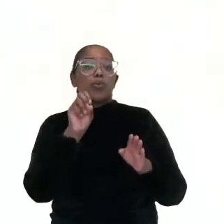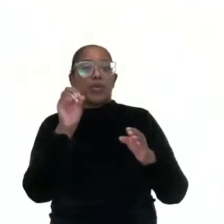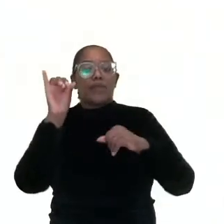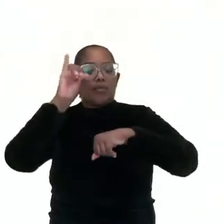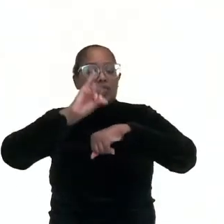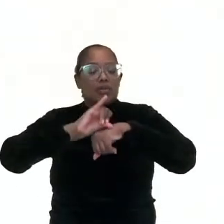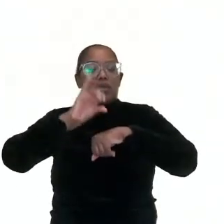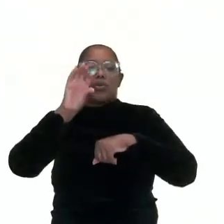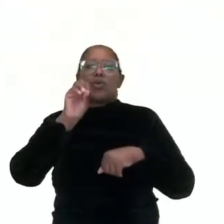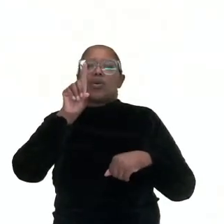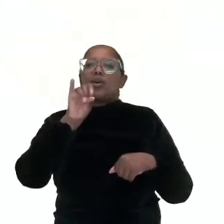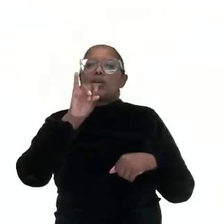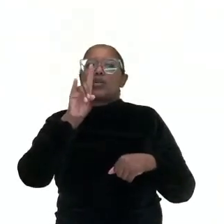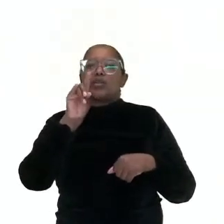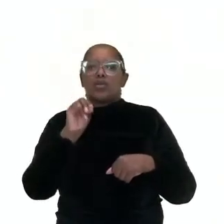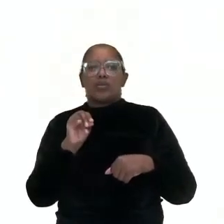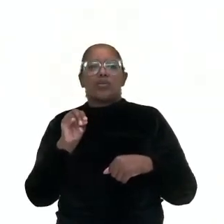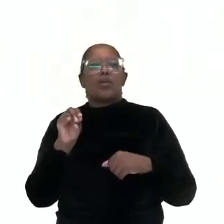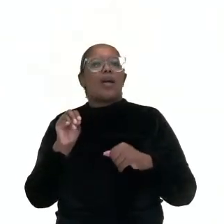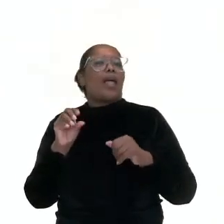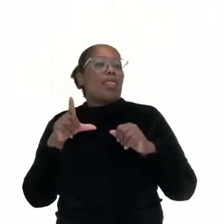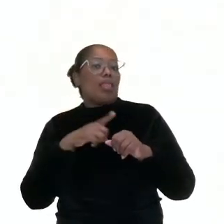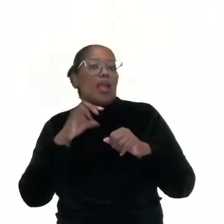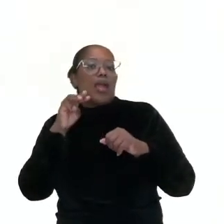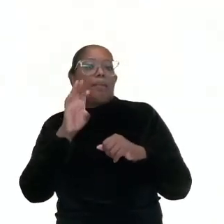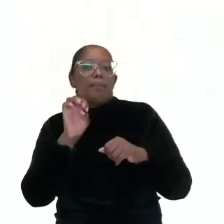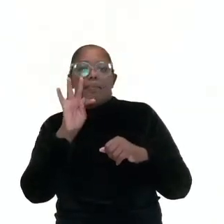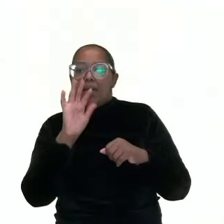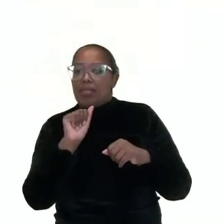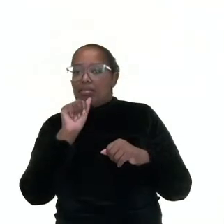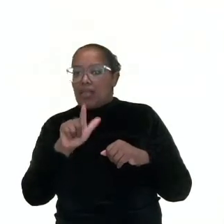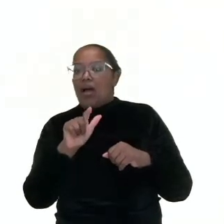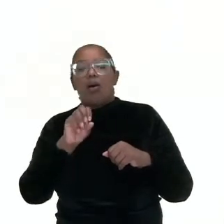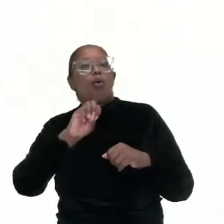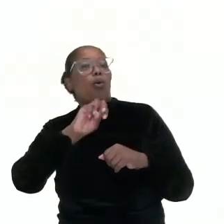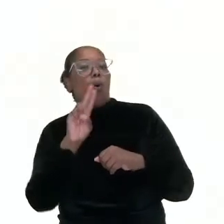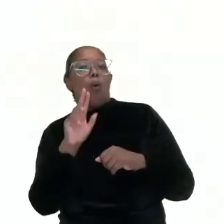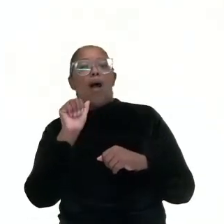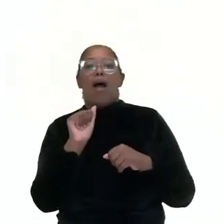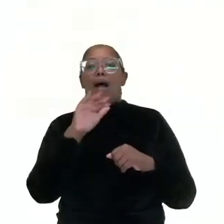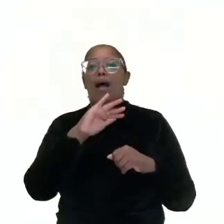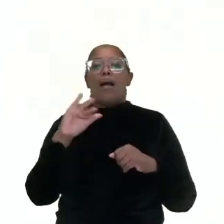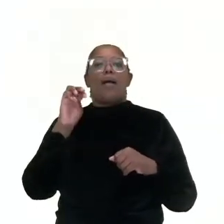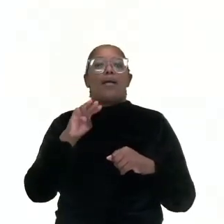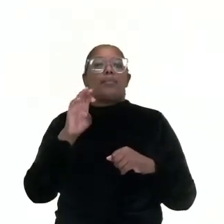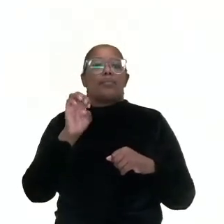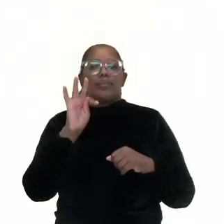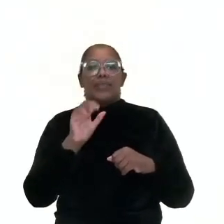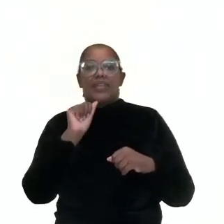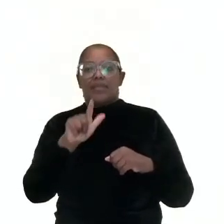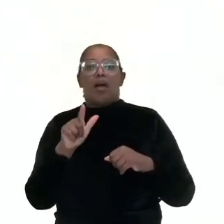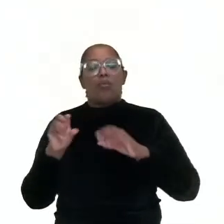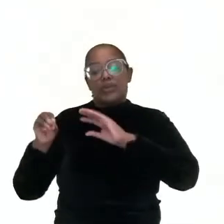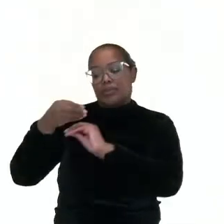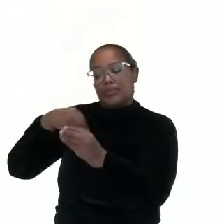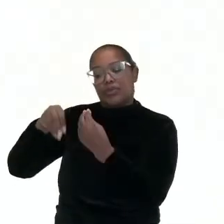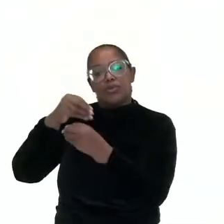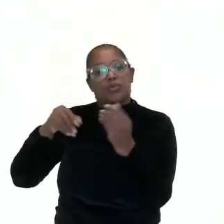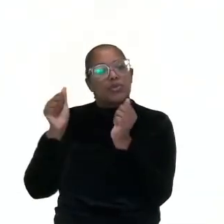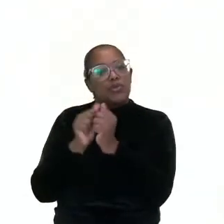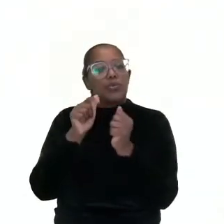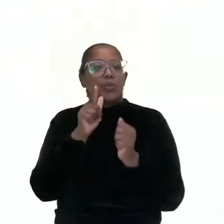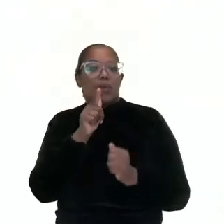gente vai ter o mais X, que é o NOx do elemento químico, menos Y para indicar o NOx do oxigênio, que na maioria dos casos, né,